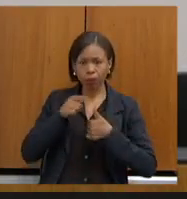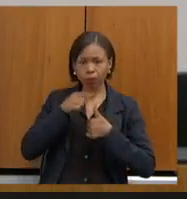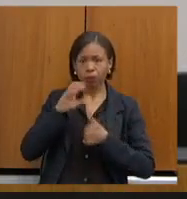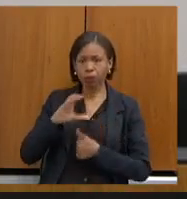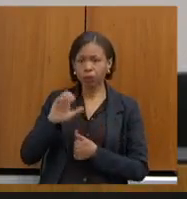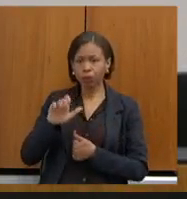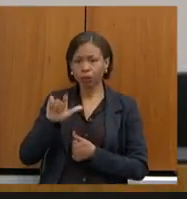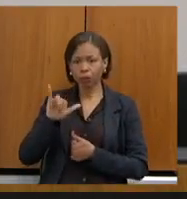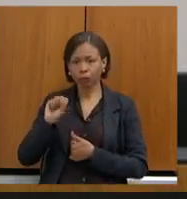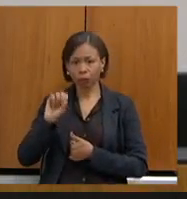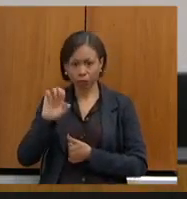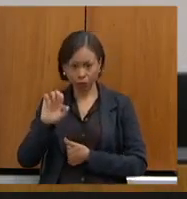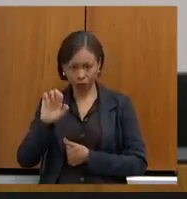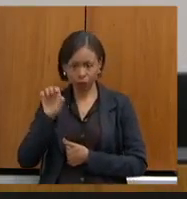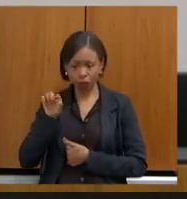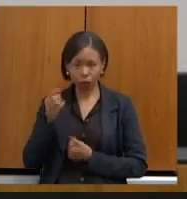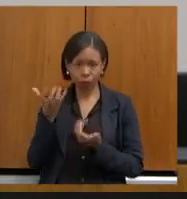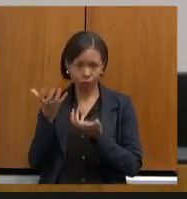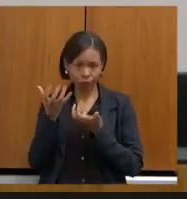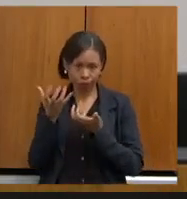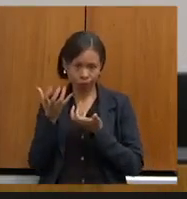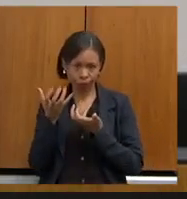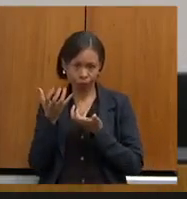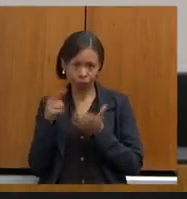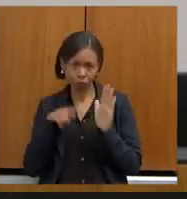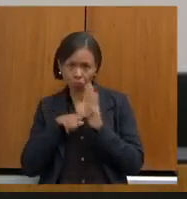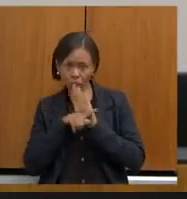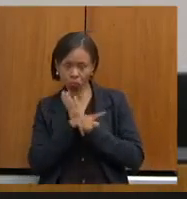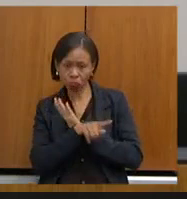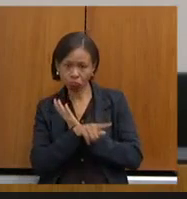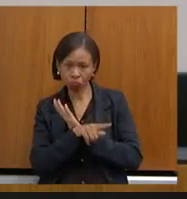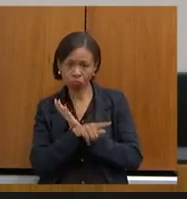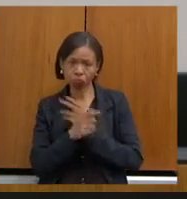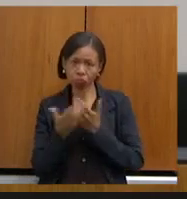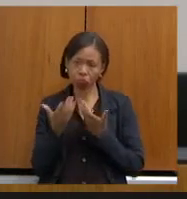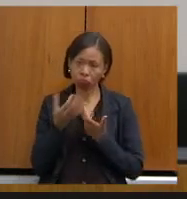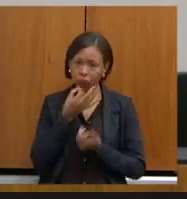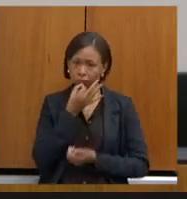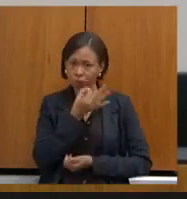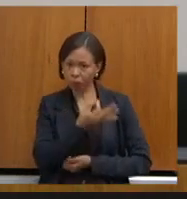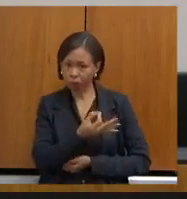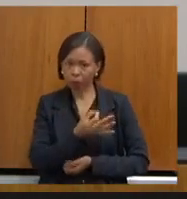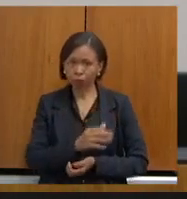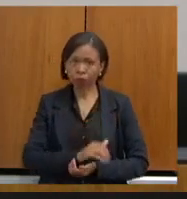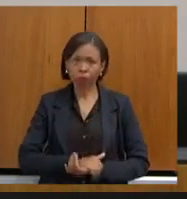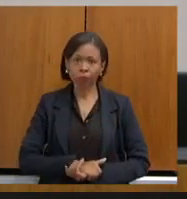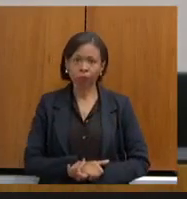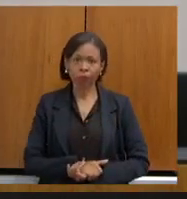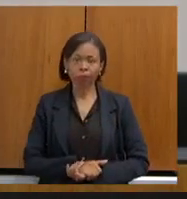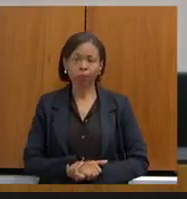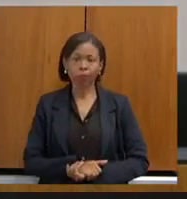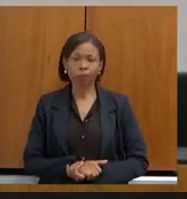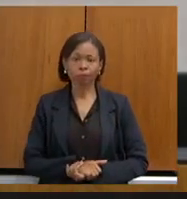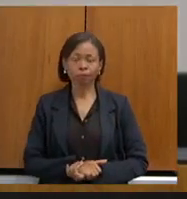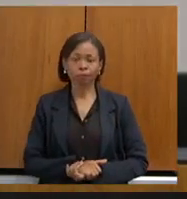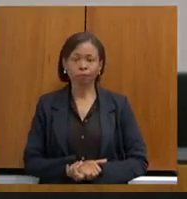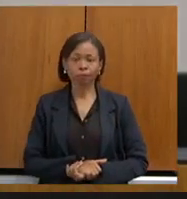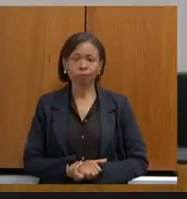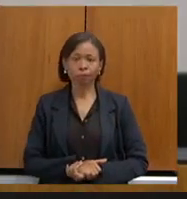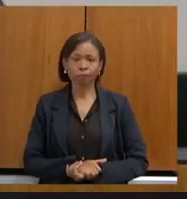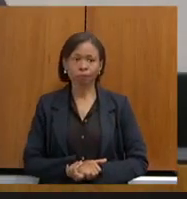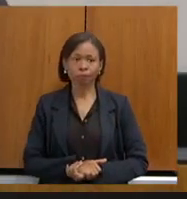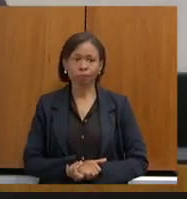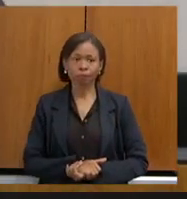seres da viola se vai estar deseja fazer alguma a pergunta alguma colocação eu só pediria aos